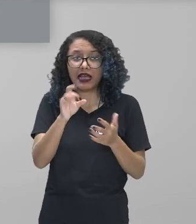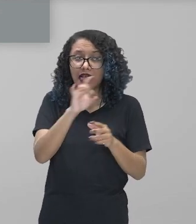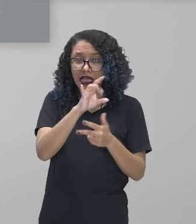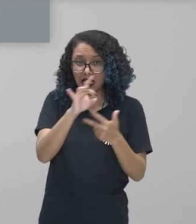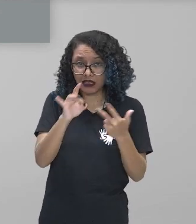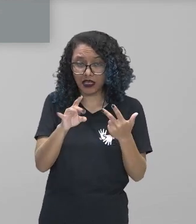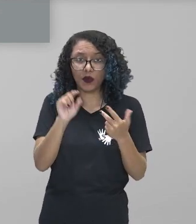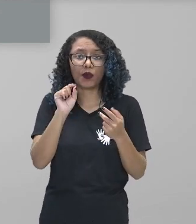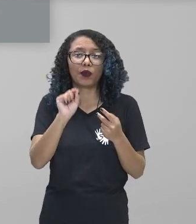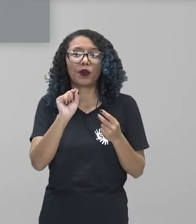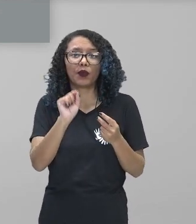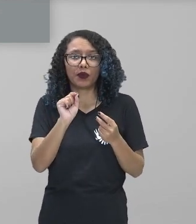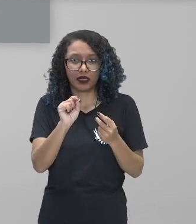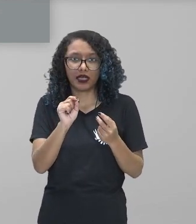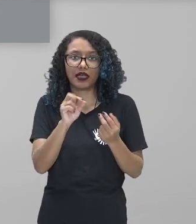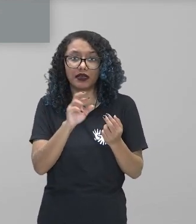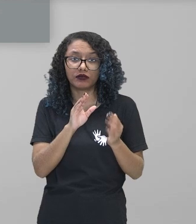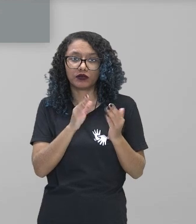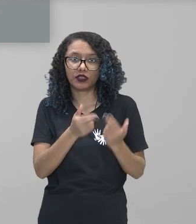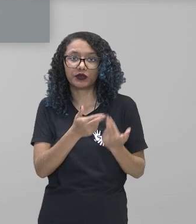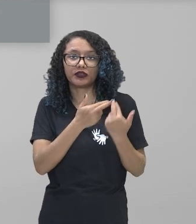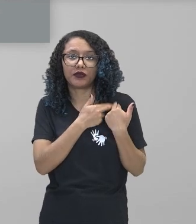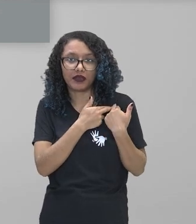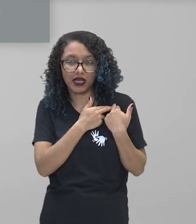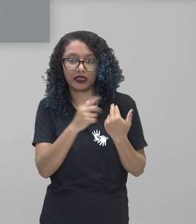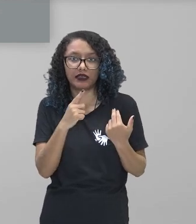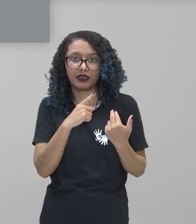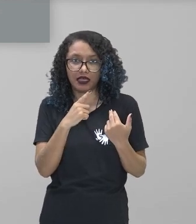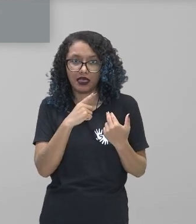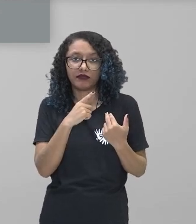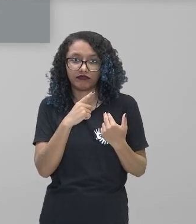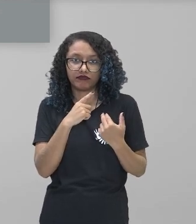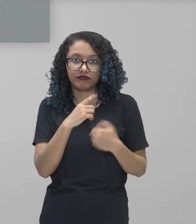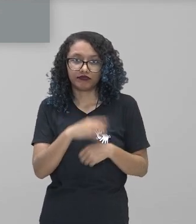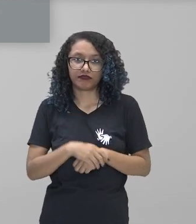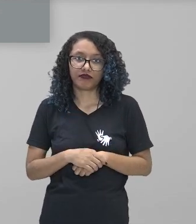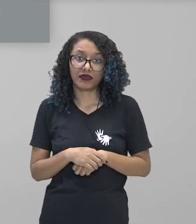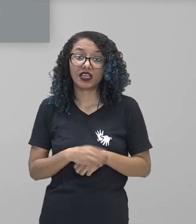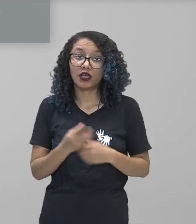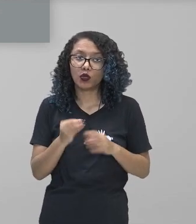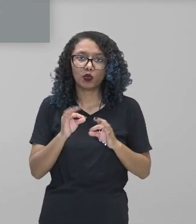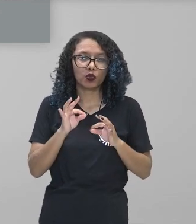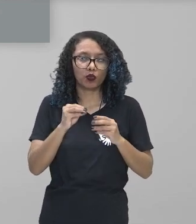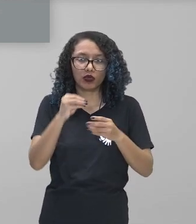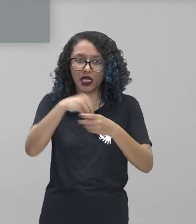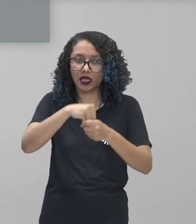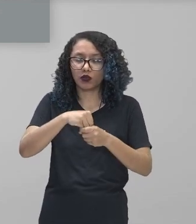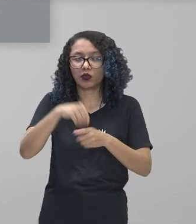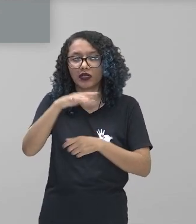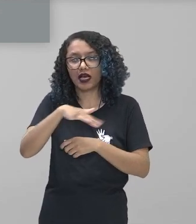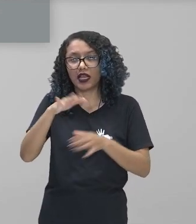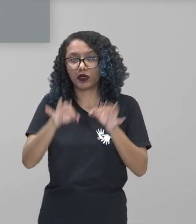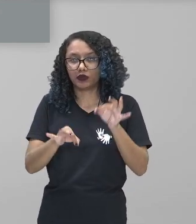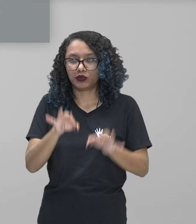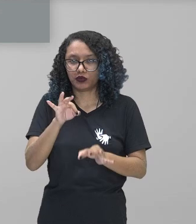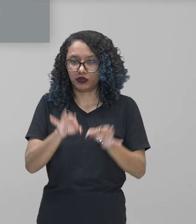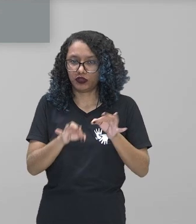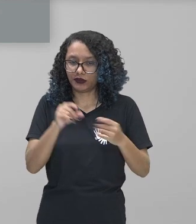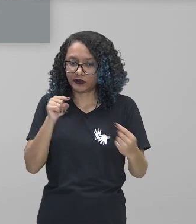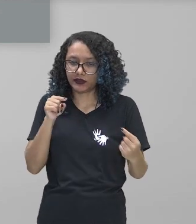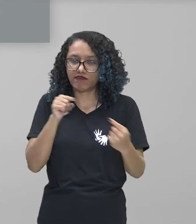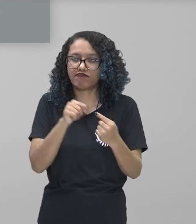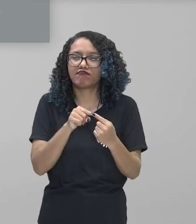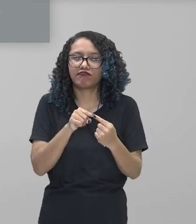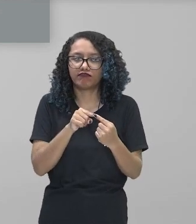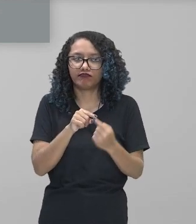o direito está dentro do aspecto da justiça. Então, isso aqui é só para a gente, quando a gente vê